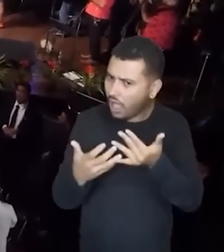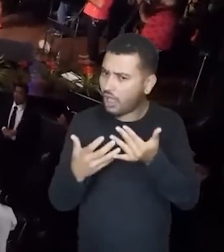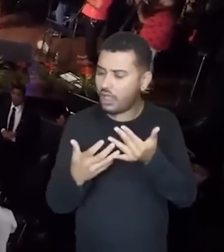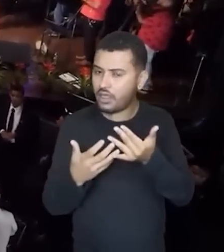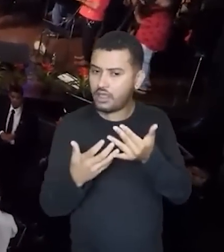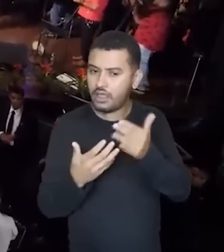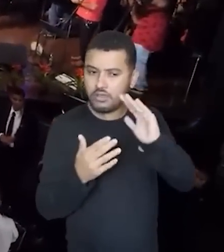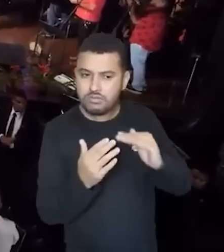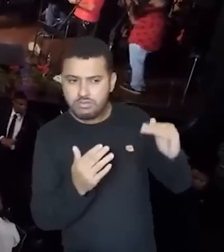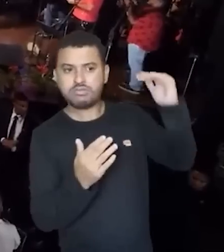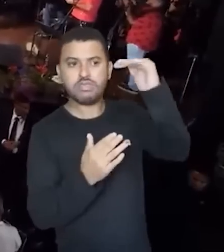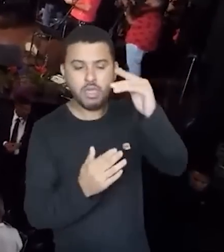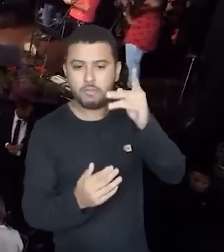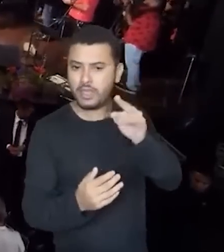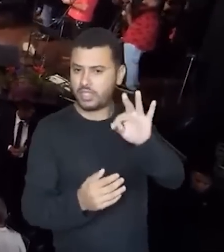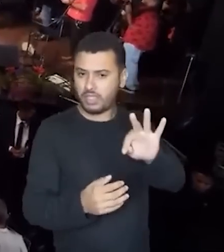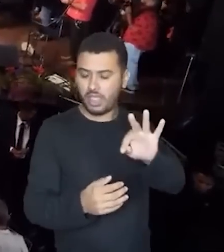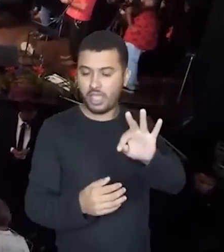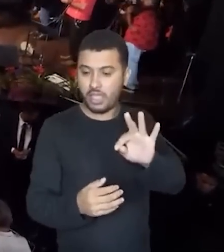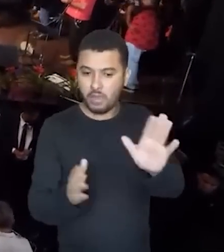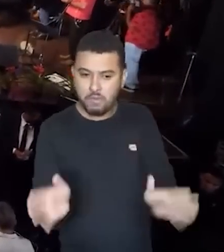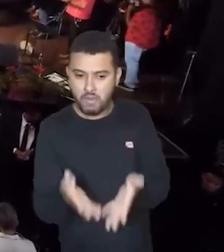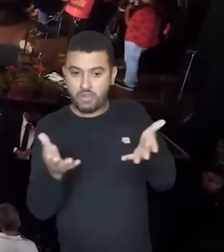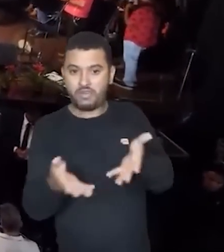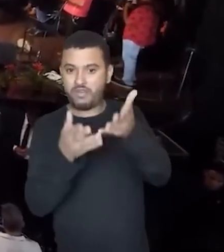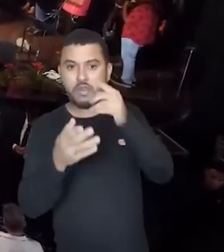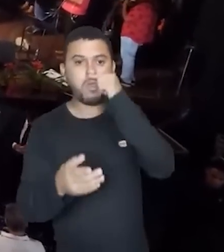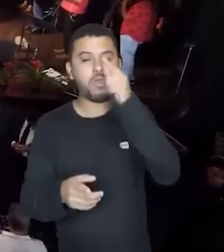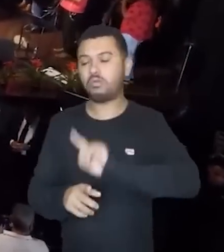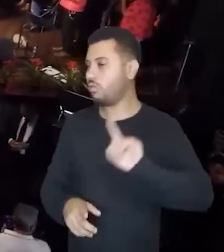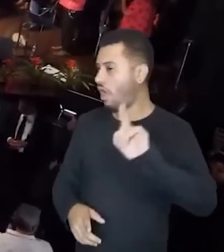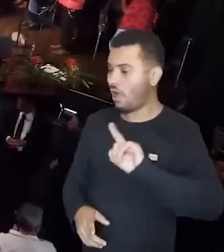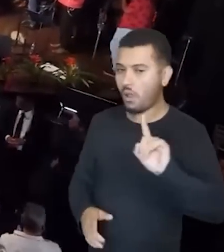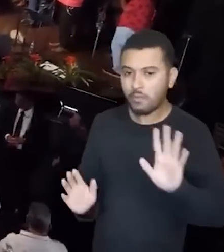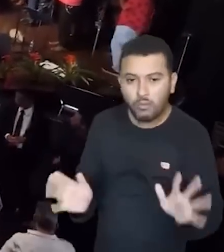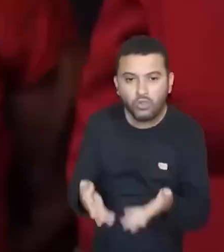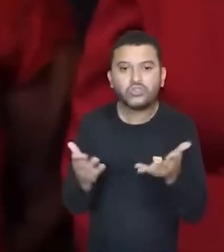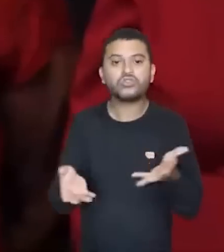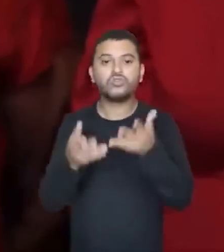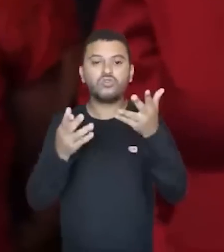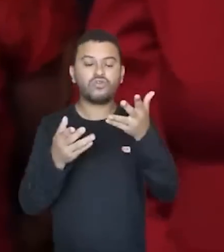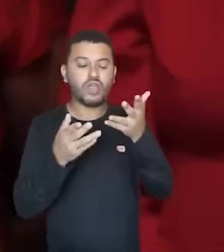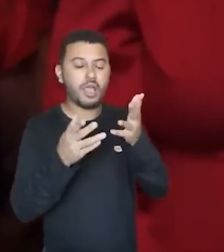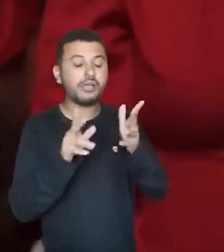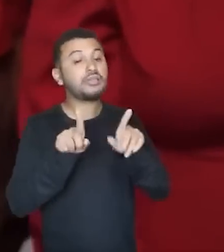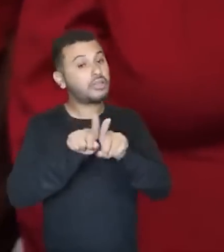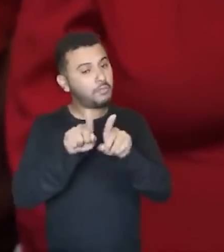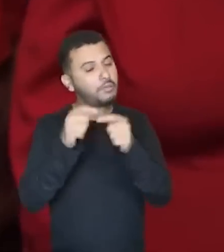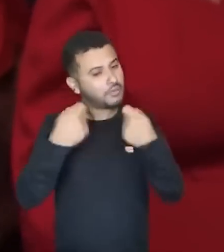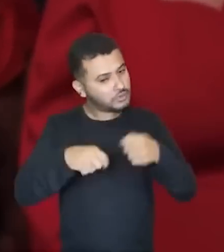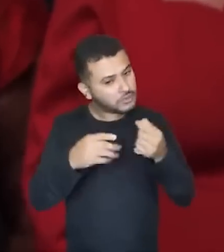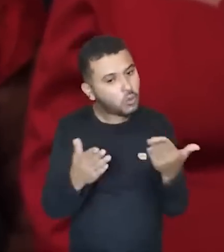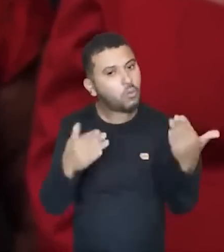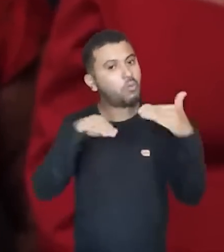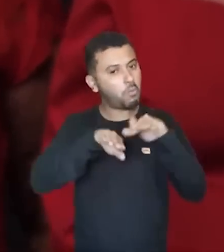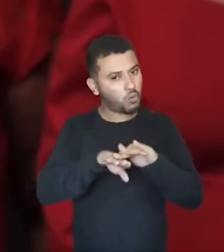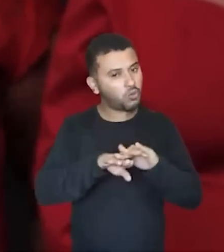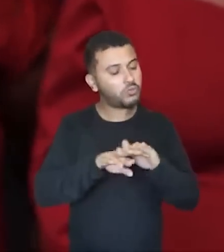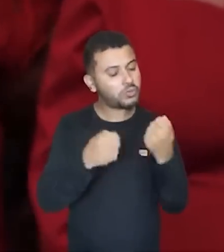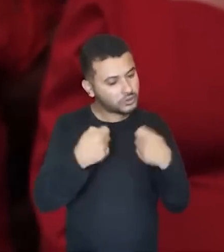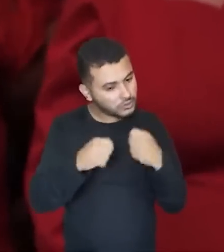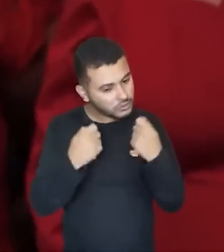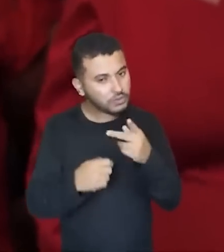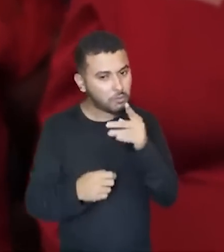PT não é para a gente ficar de nariz empinado, é para a gente ficar mais humilde. É para a gente ficar mais